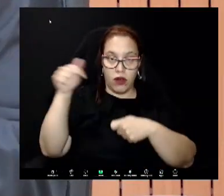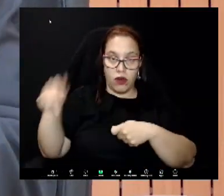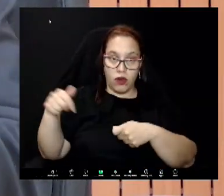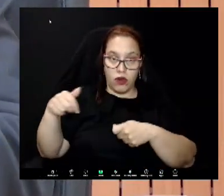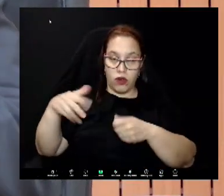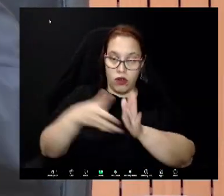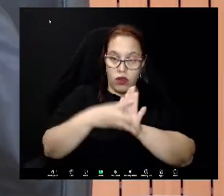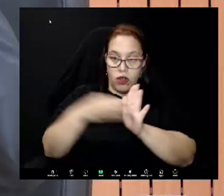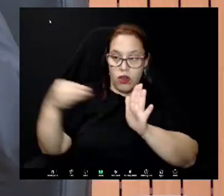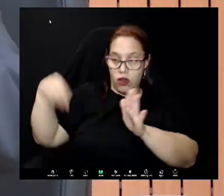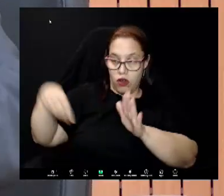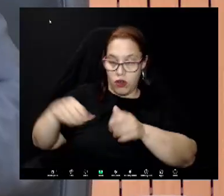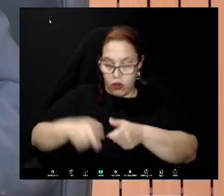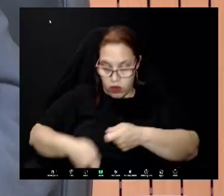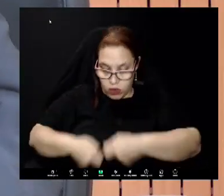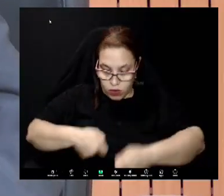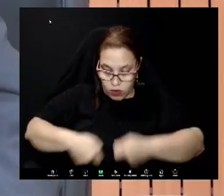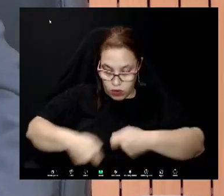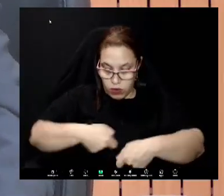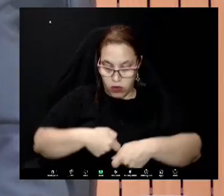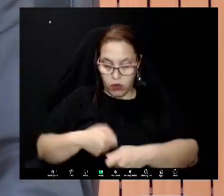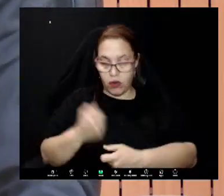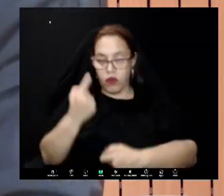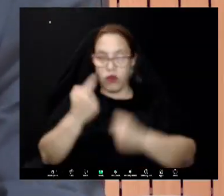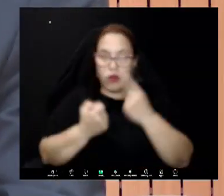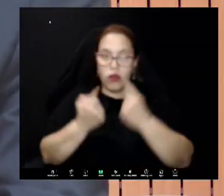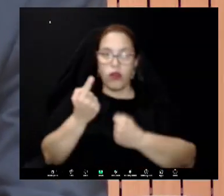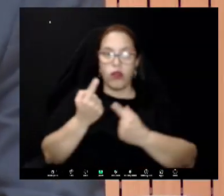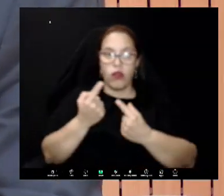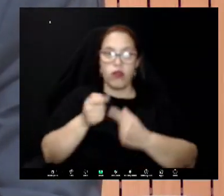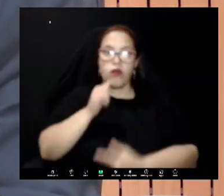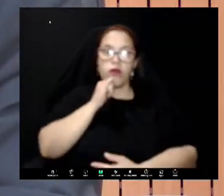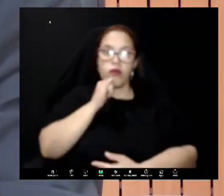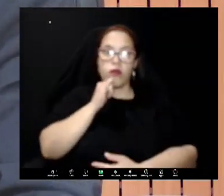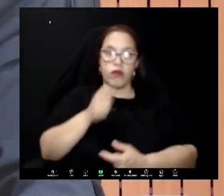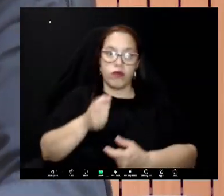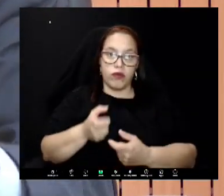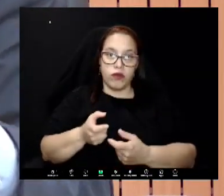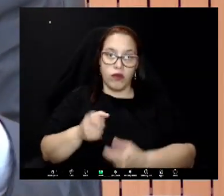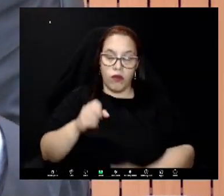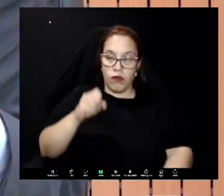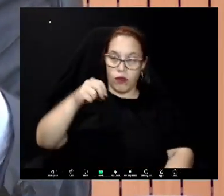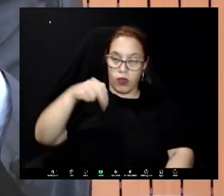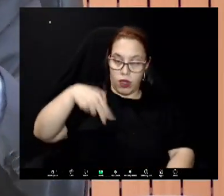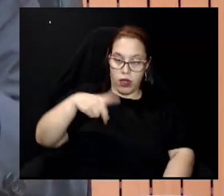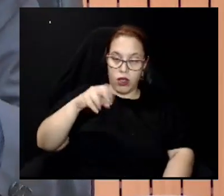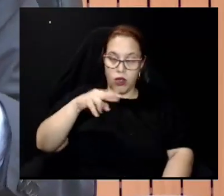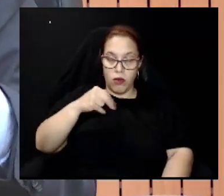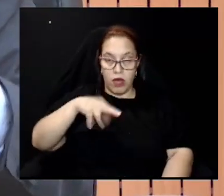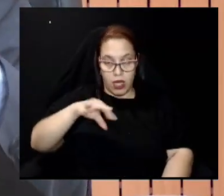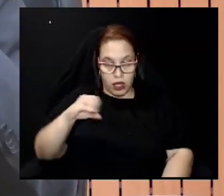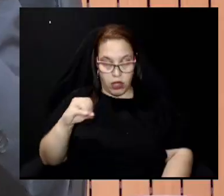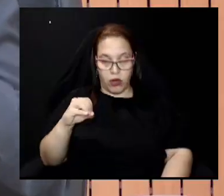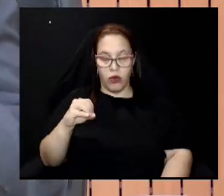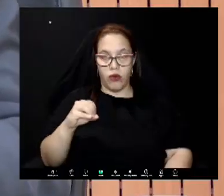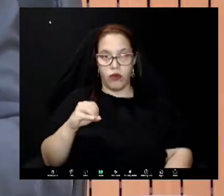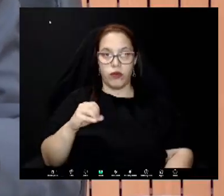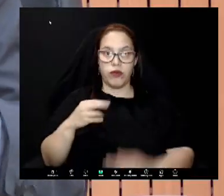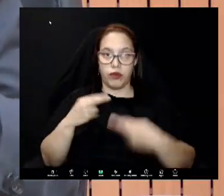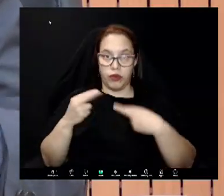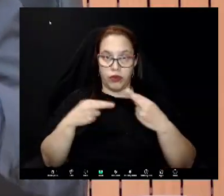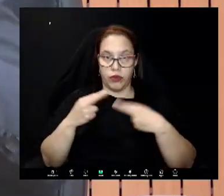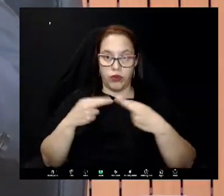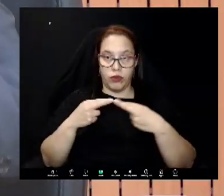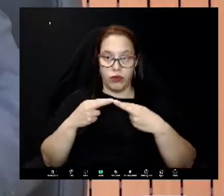do abdômen. Então, para alguma circunstância, por exemplo, câncer de endométrio, que geralmente está relacionado à obesidade,